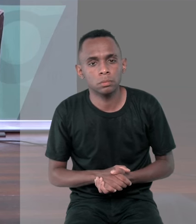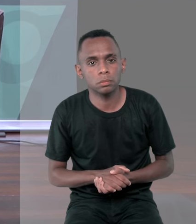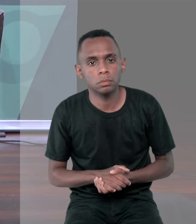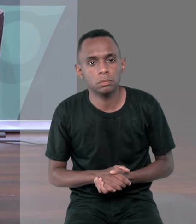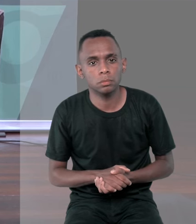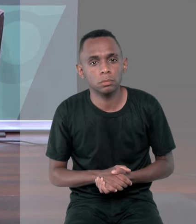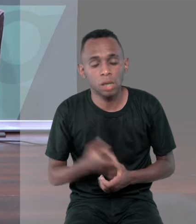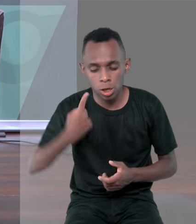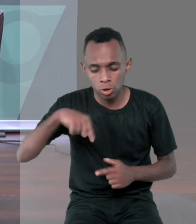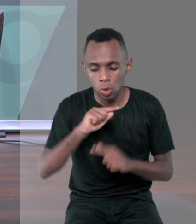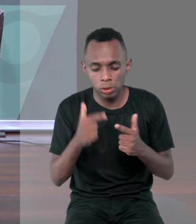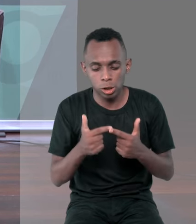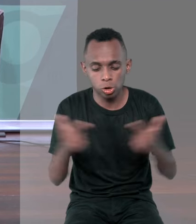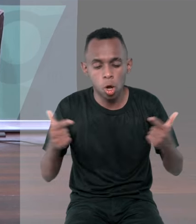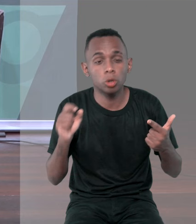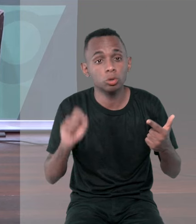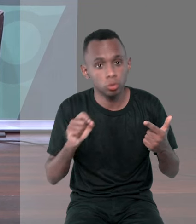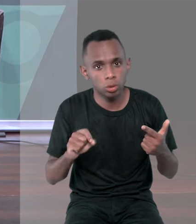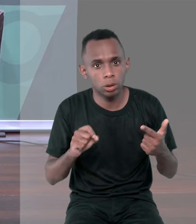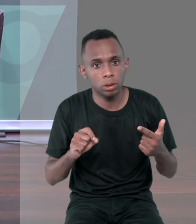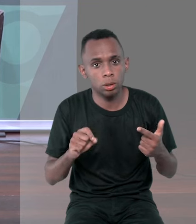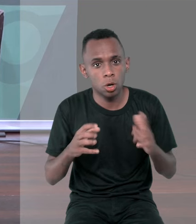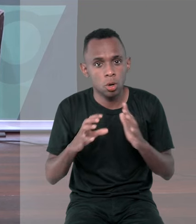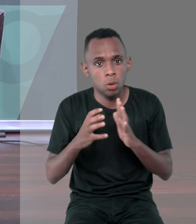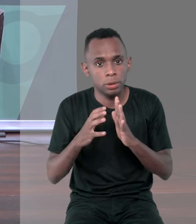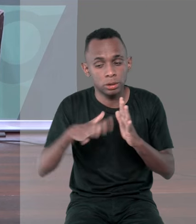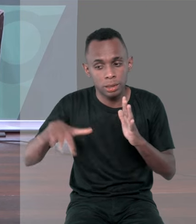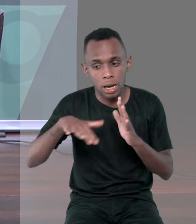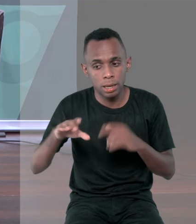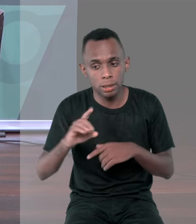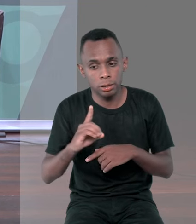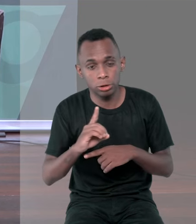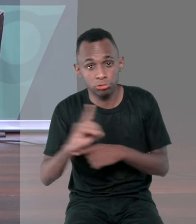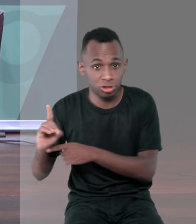A nossa sorte é que a extrema-direita que a gente tem aqui no Brasil,